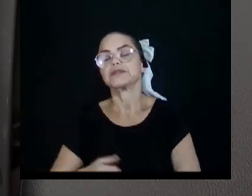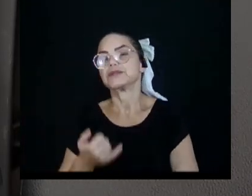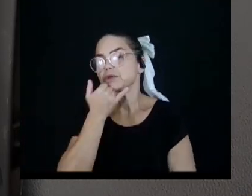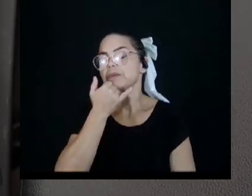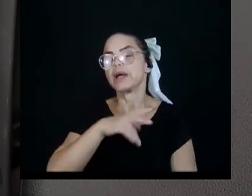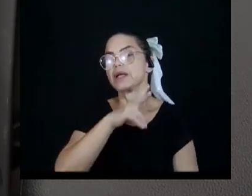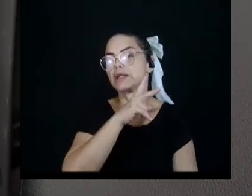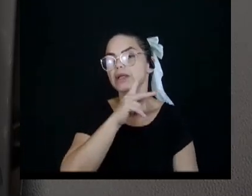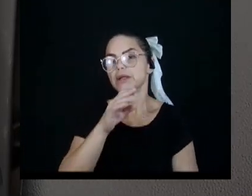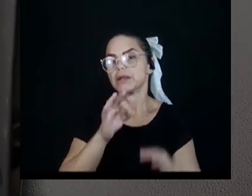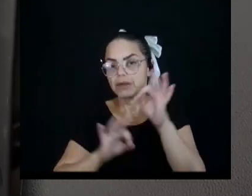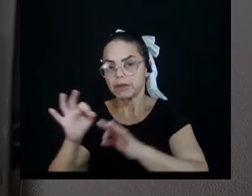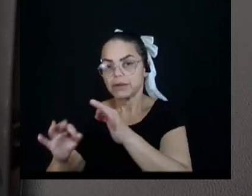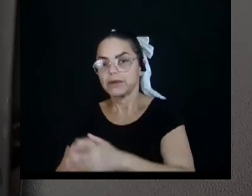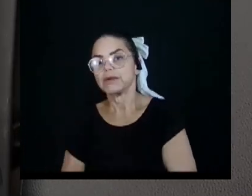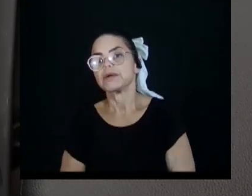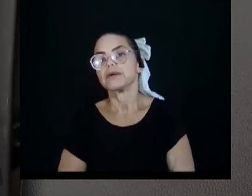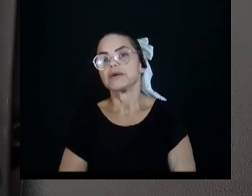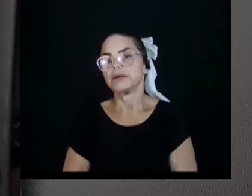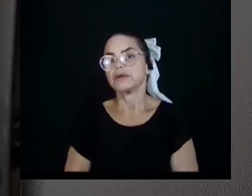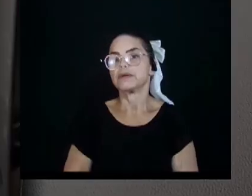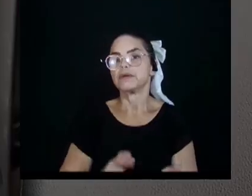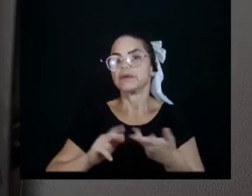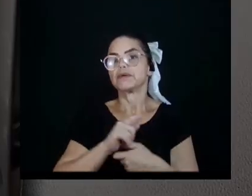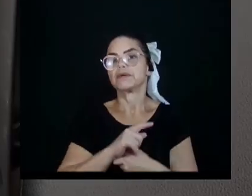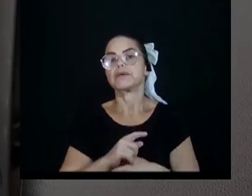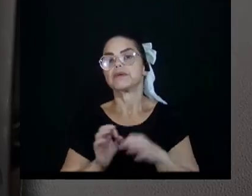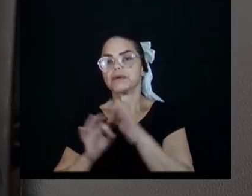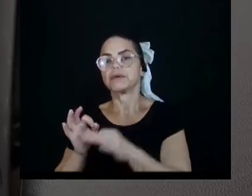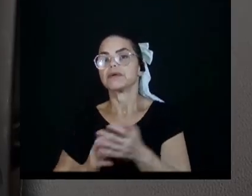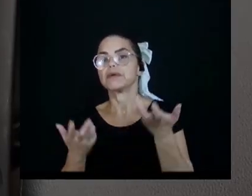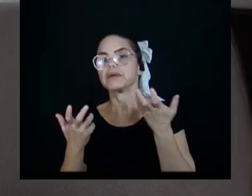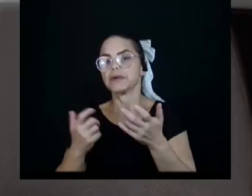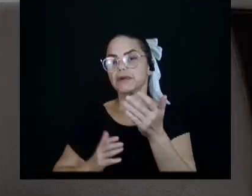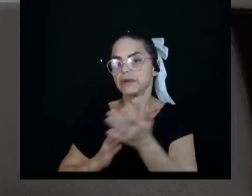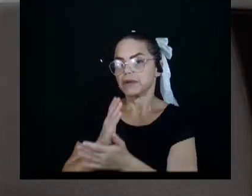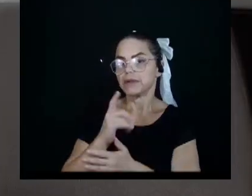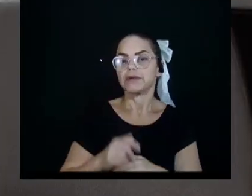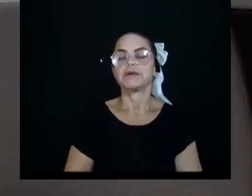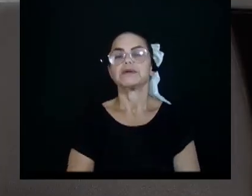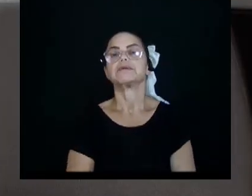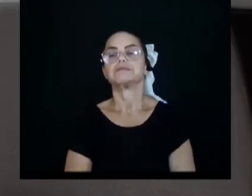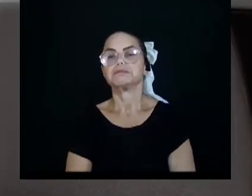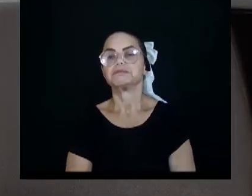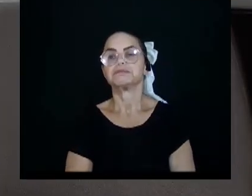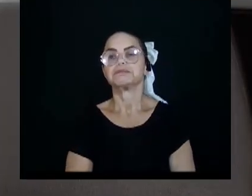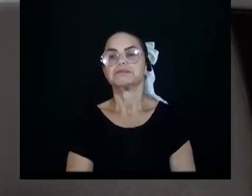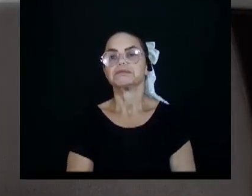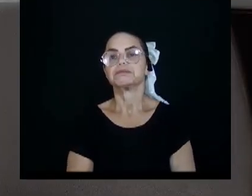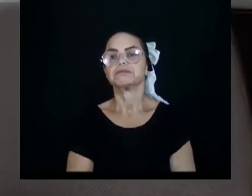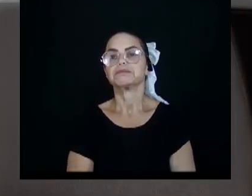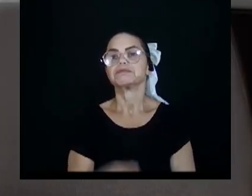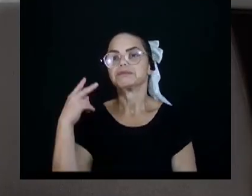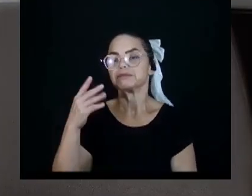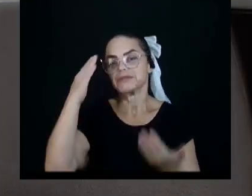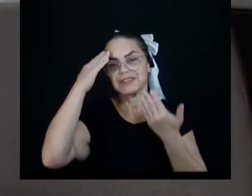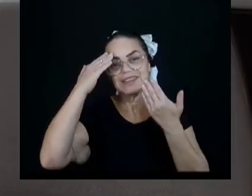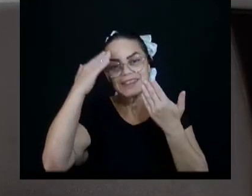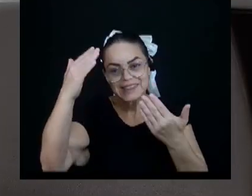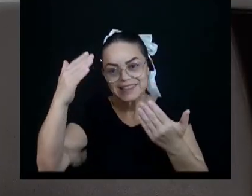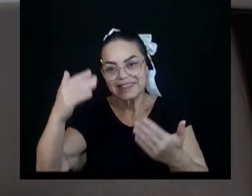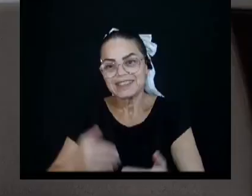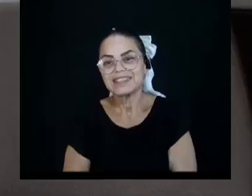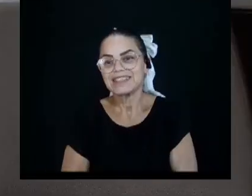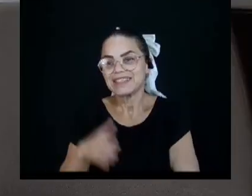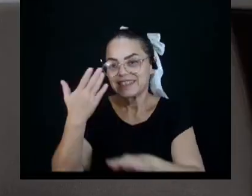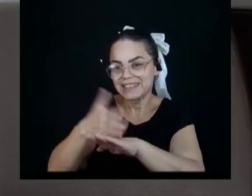que são muitos dos projetos que nós queremos aprovar durante esse ano. Tá certo, vereador, muito obrigada pela sua participação